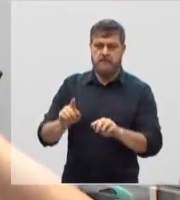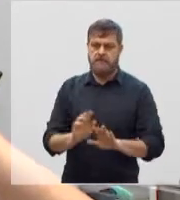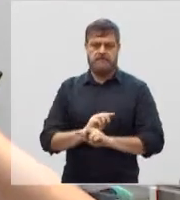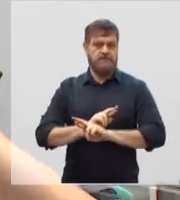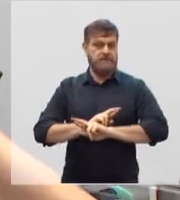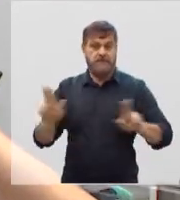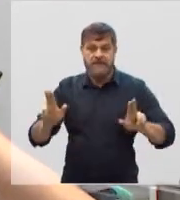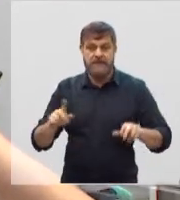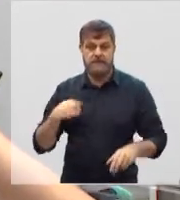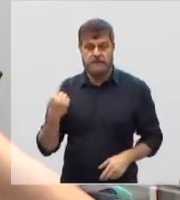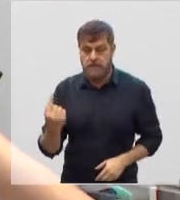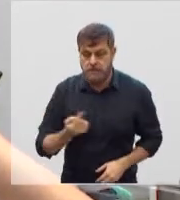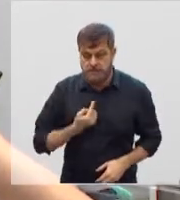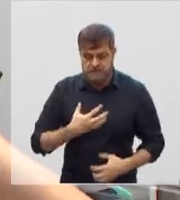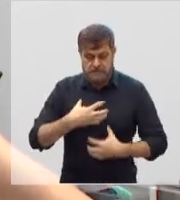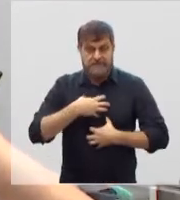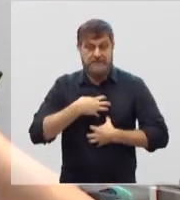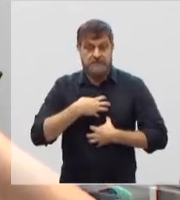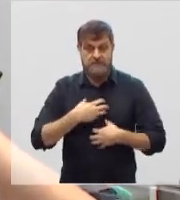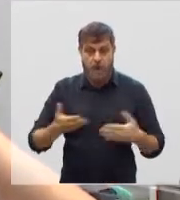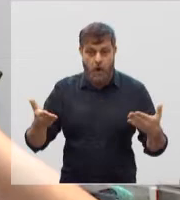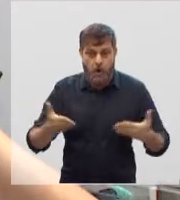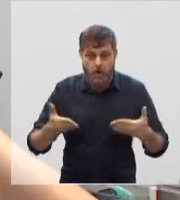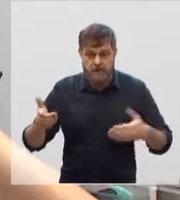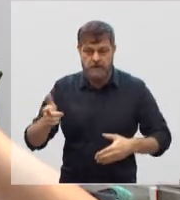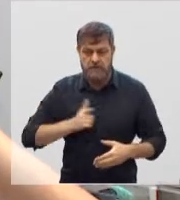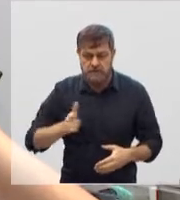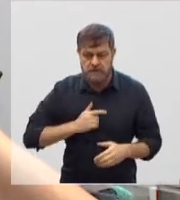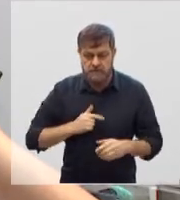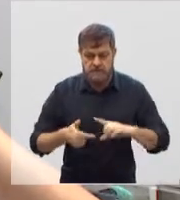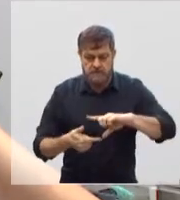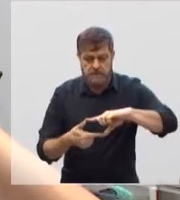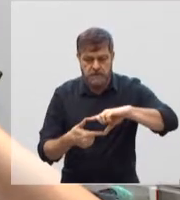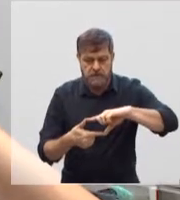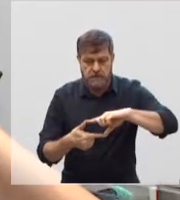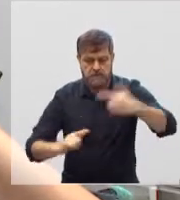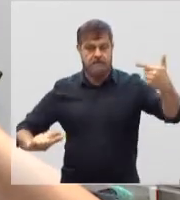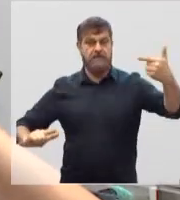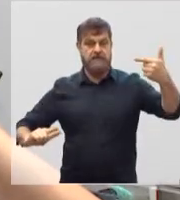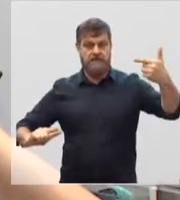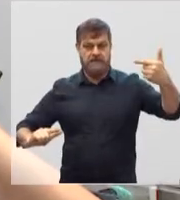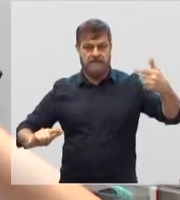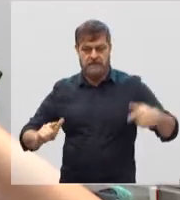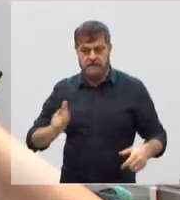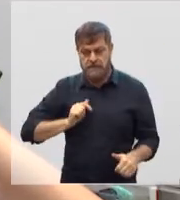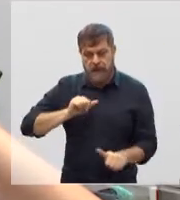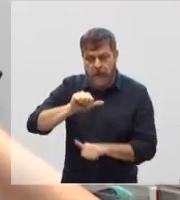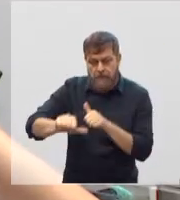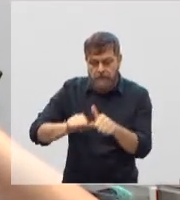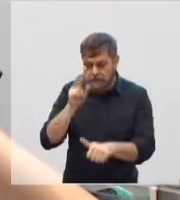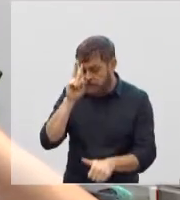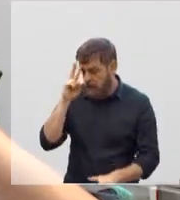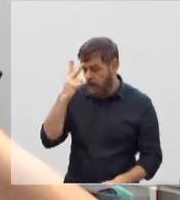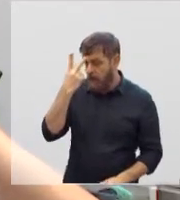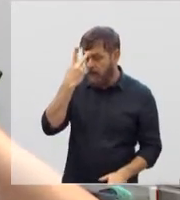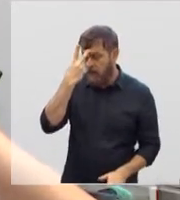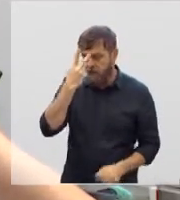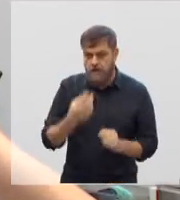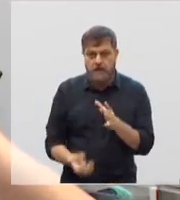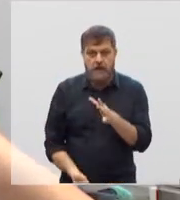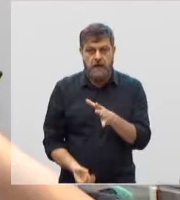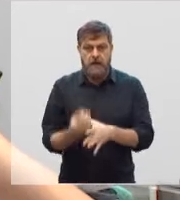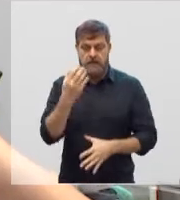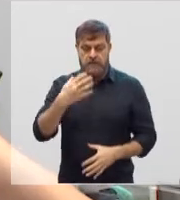meu, pelo menos é o sentimento que eu tenho, que está havendo uma desconstrução dessa perspectiva e começando